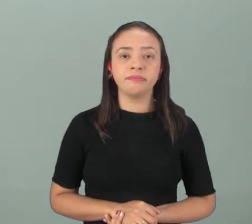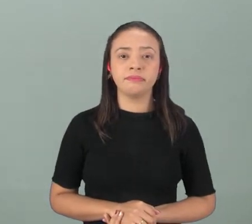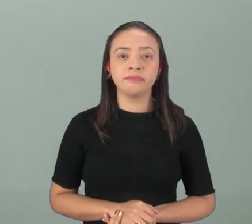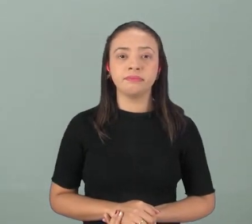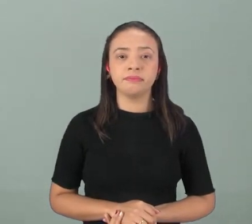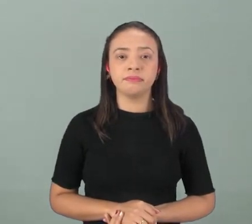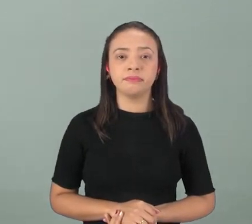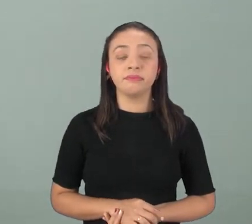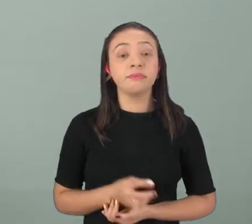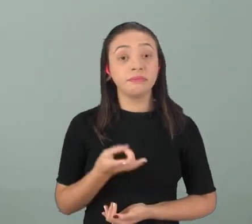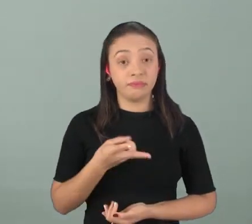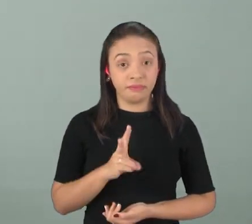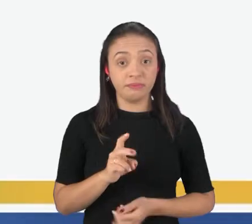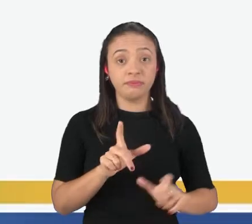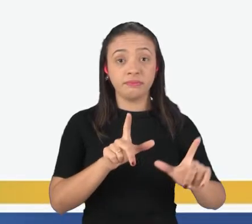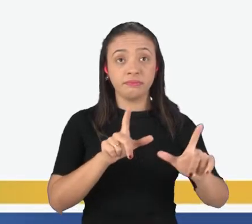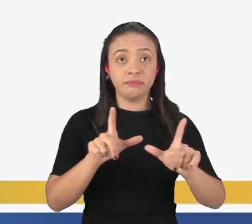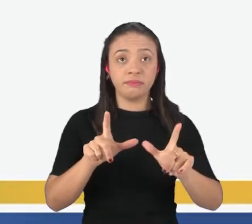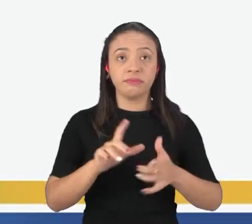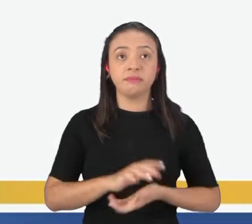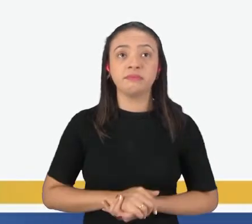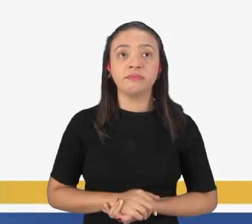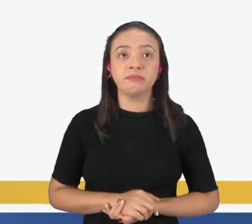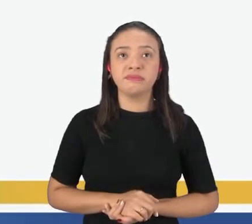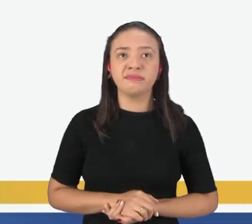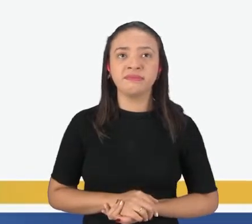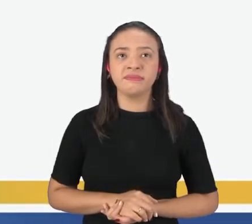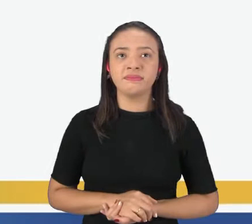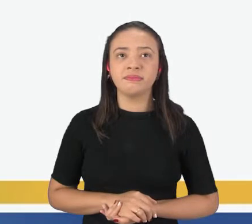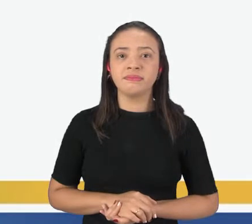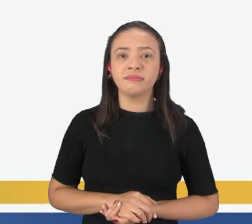Vamos continuando na telinha. Vamos ver o próximo.